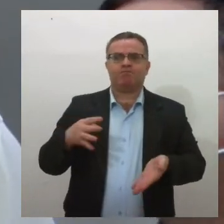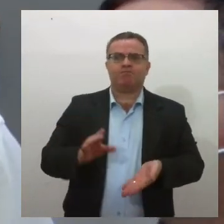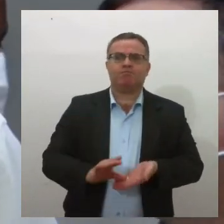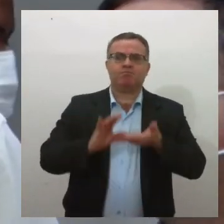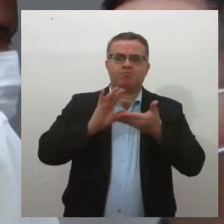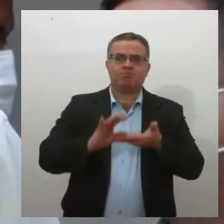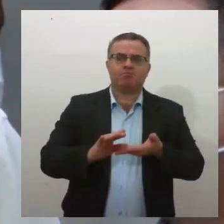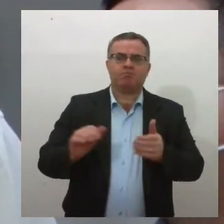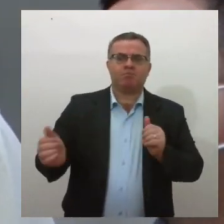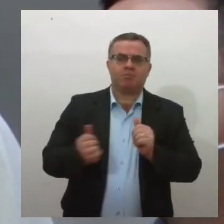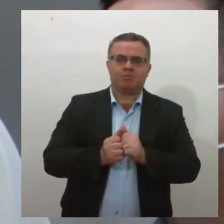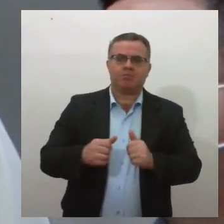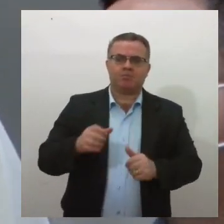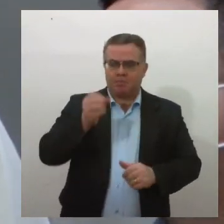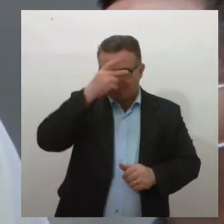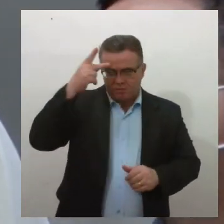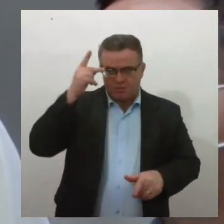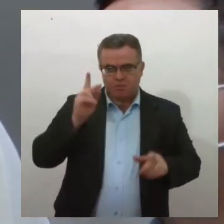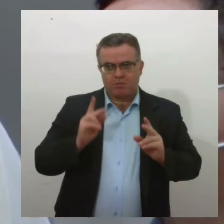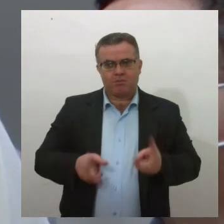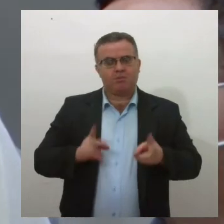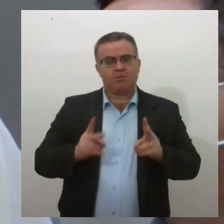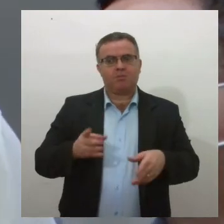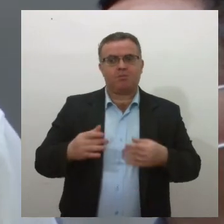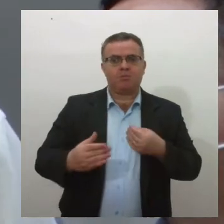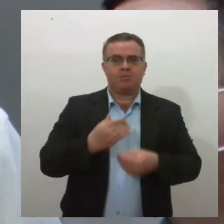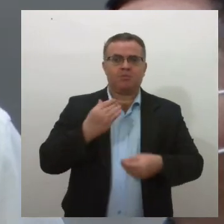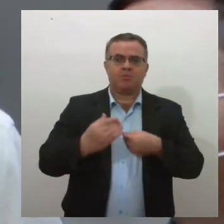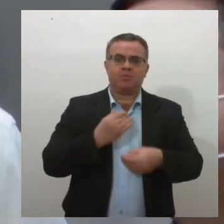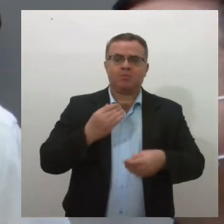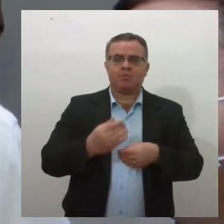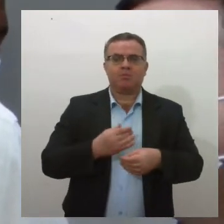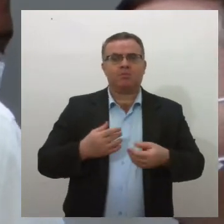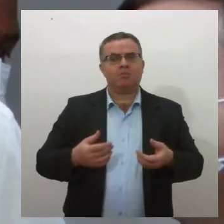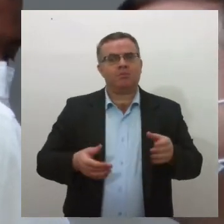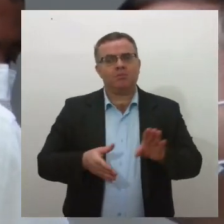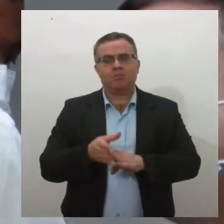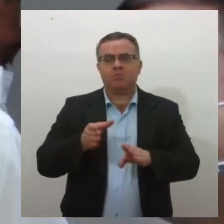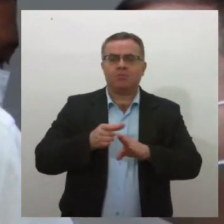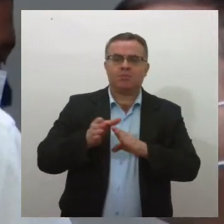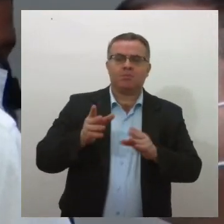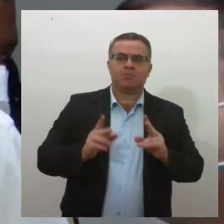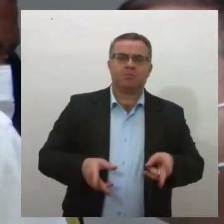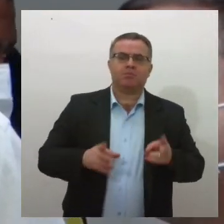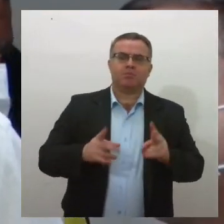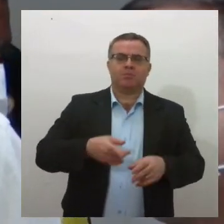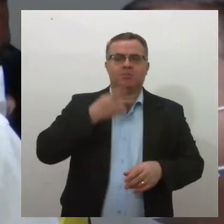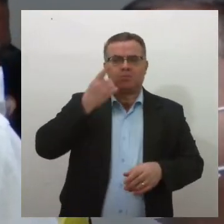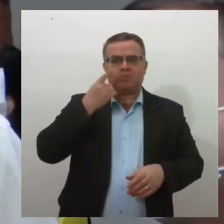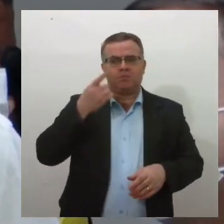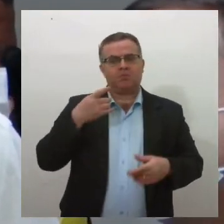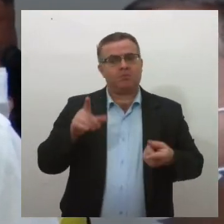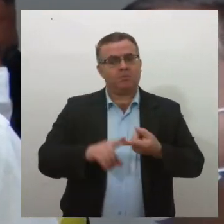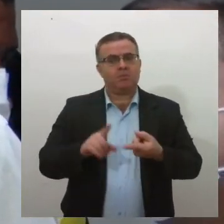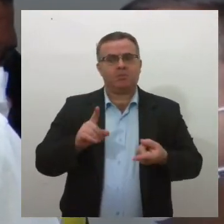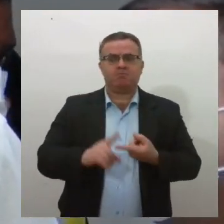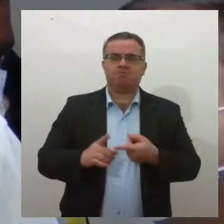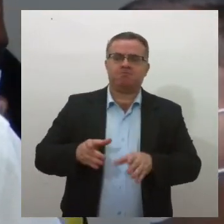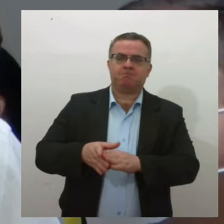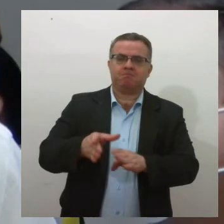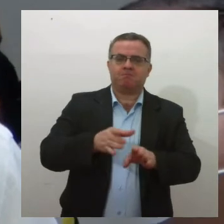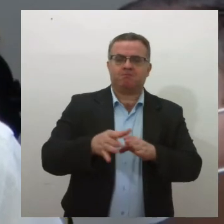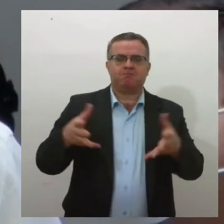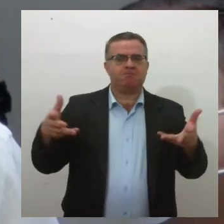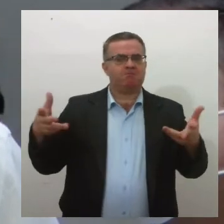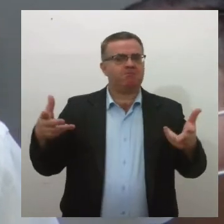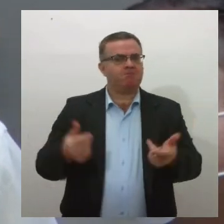convivi com ele como prefeito, sempre foi um conselheiro que ouvia, que aconselhava. Como deputado, tem uma trajetória. Então, Reinaldo é um